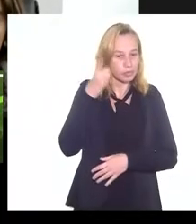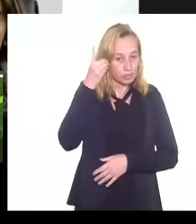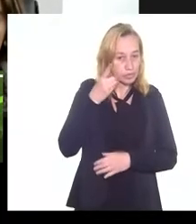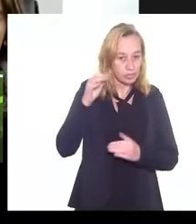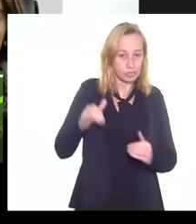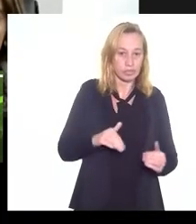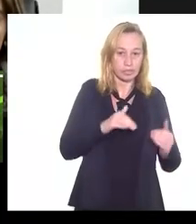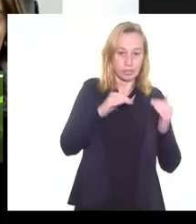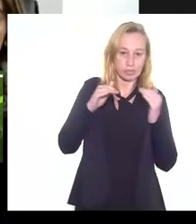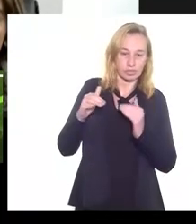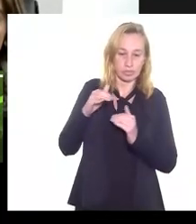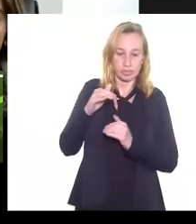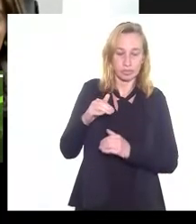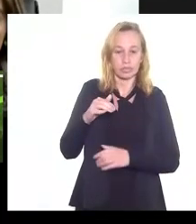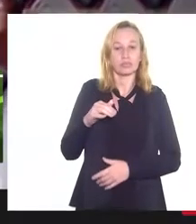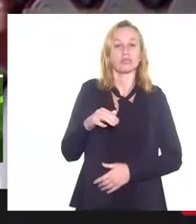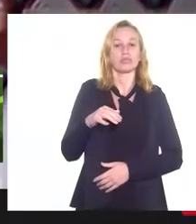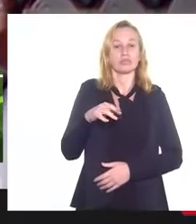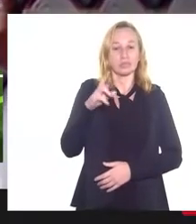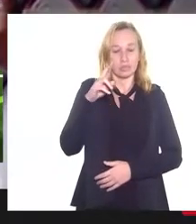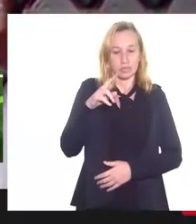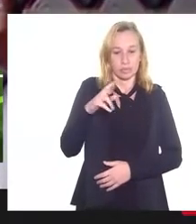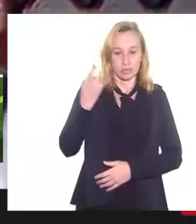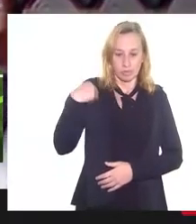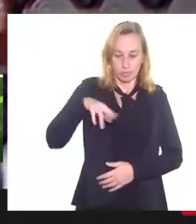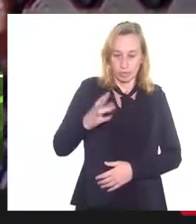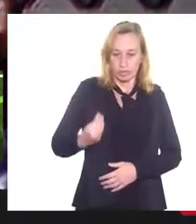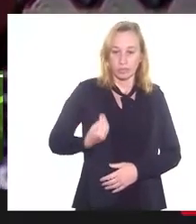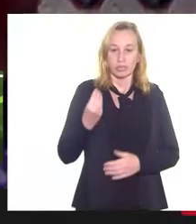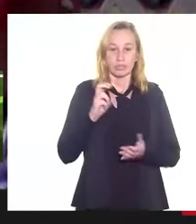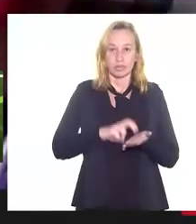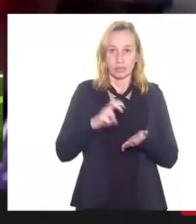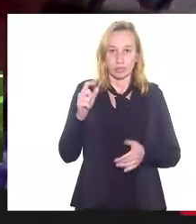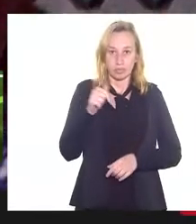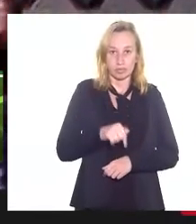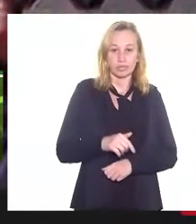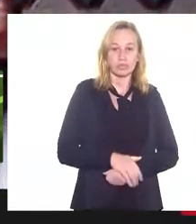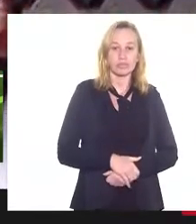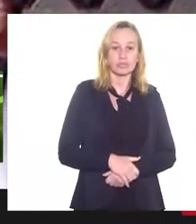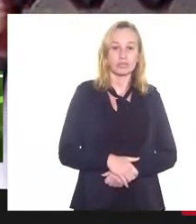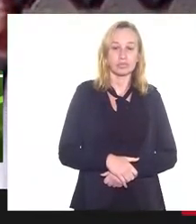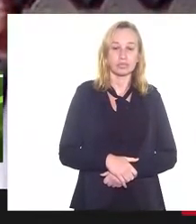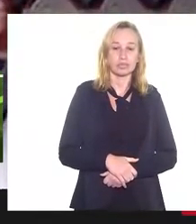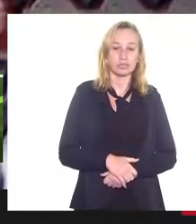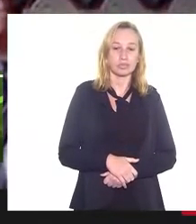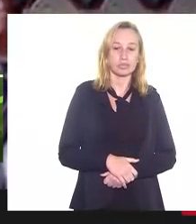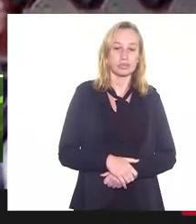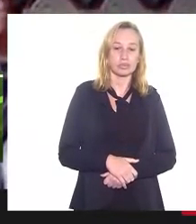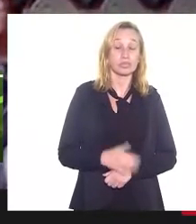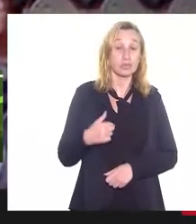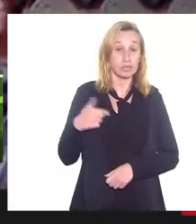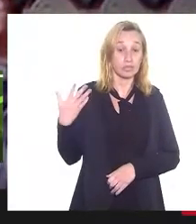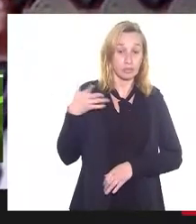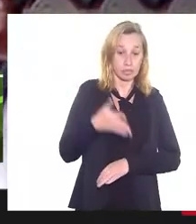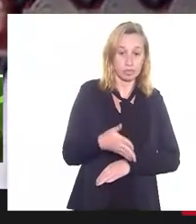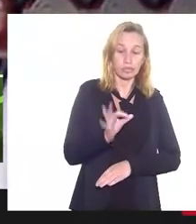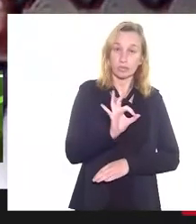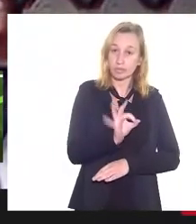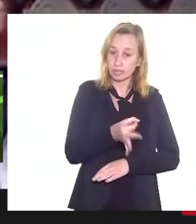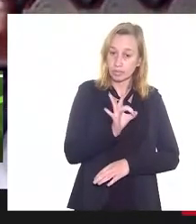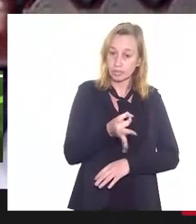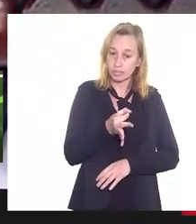autoridades religiosas presentes aqui nessa manhã. Eu entrei